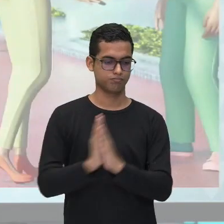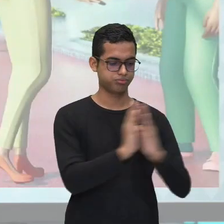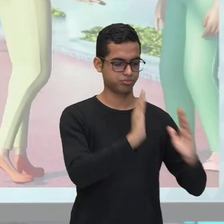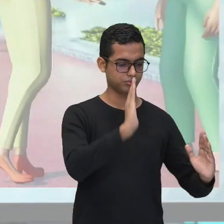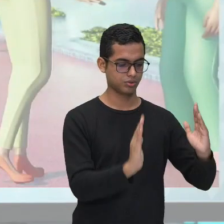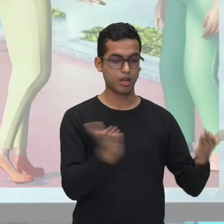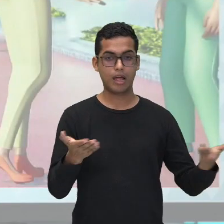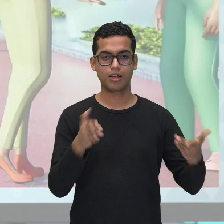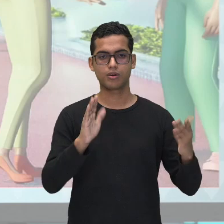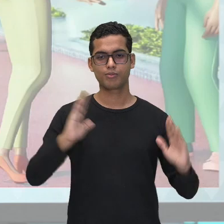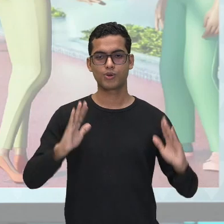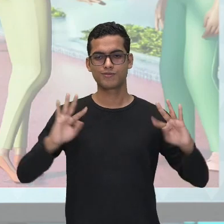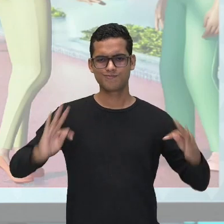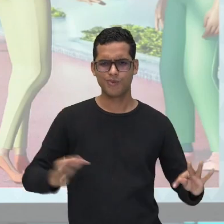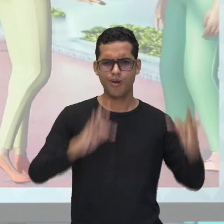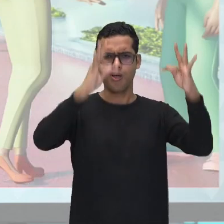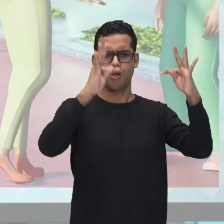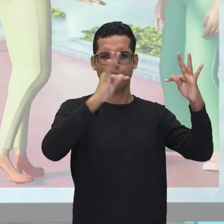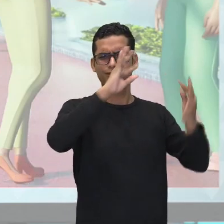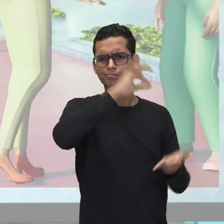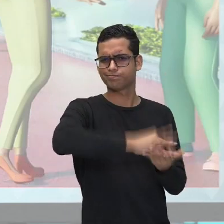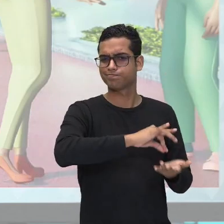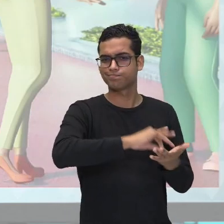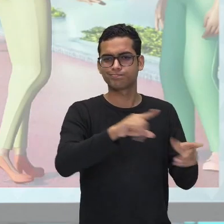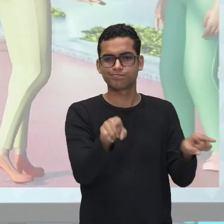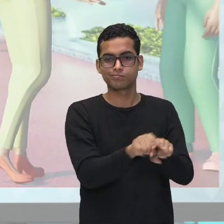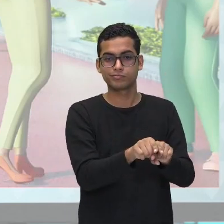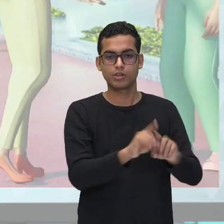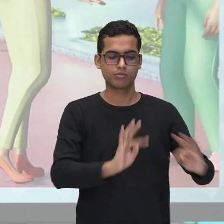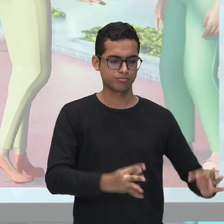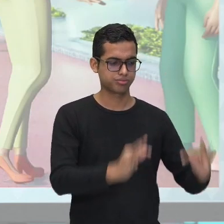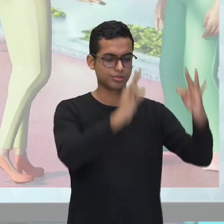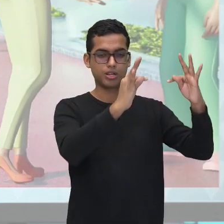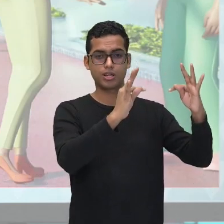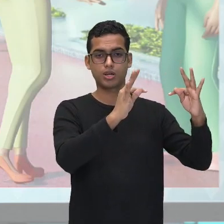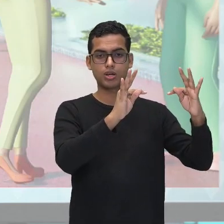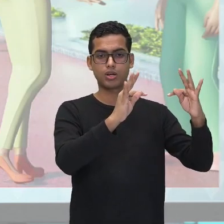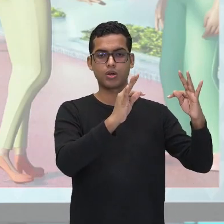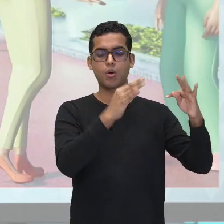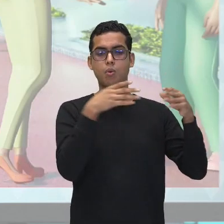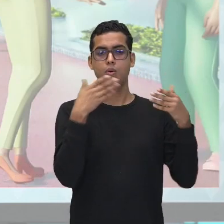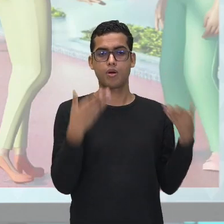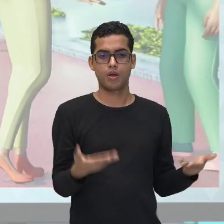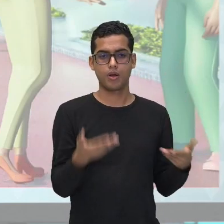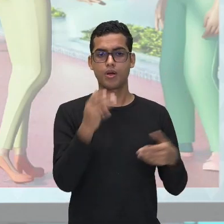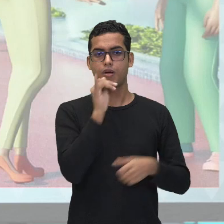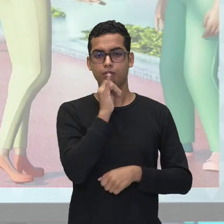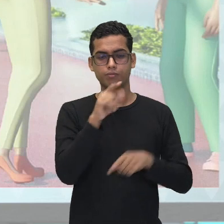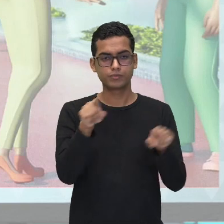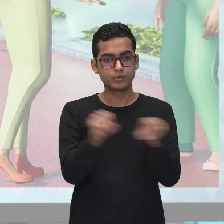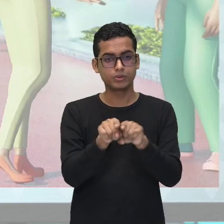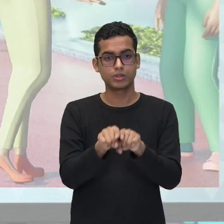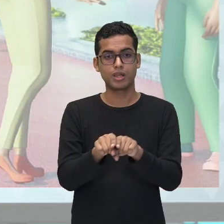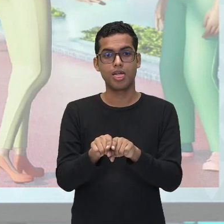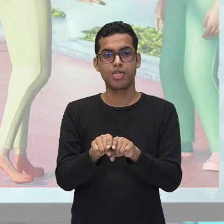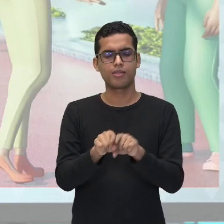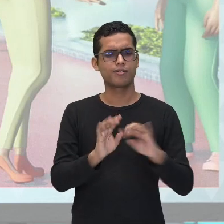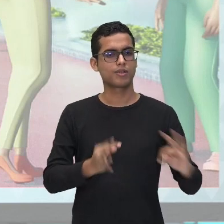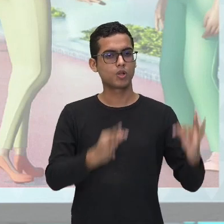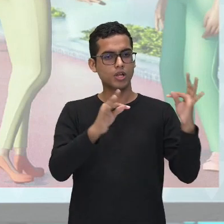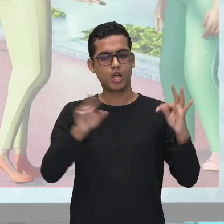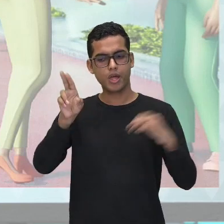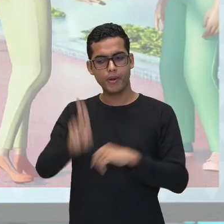era tecnológica, muito mais ainda, quando essa tecnologia ela não é utilizada ao nosso favor, né? Por